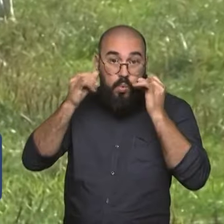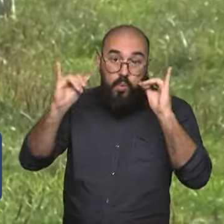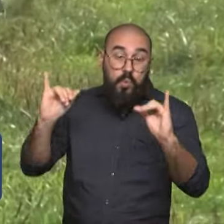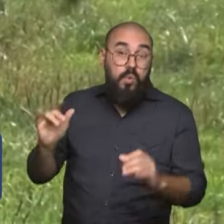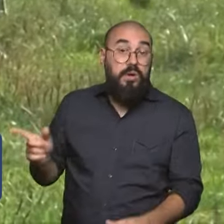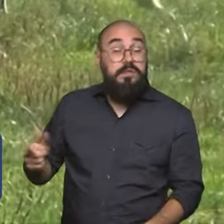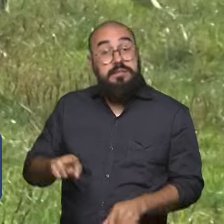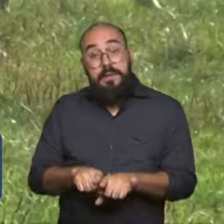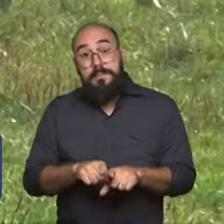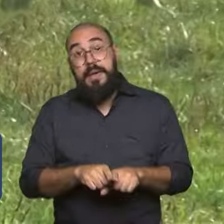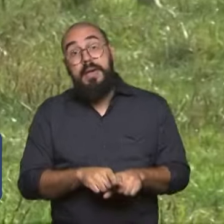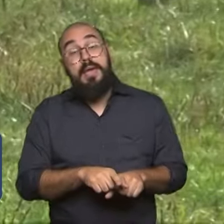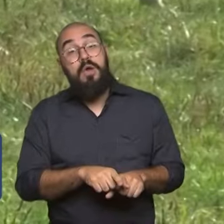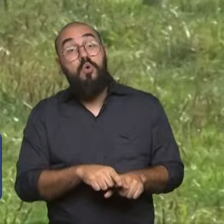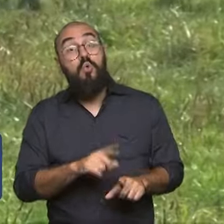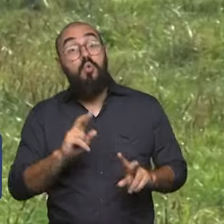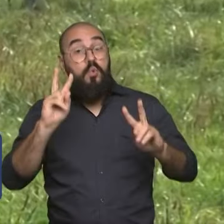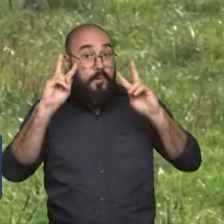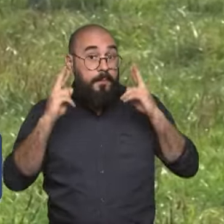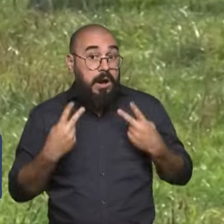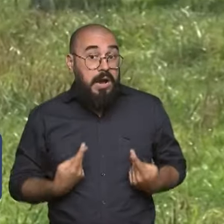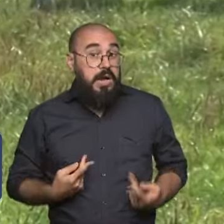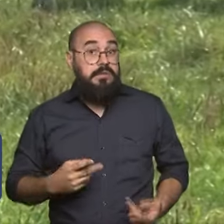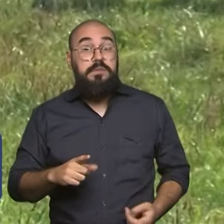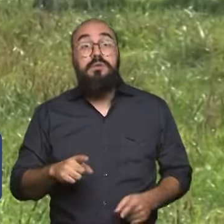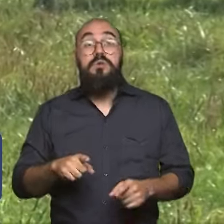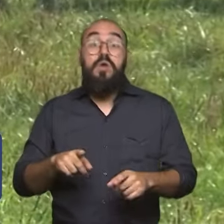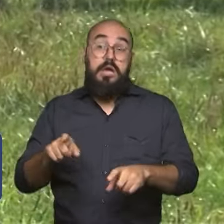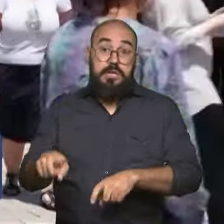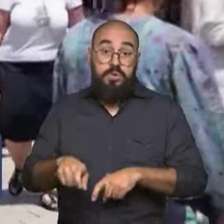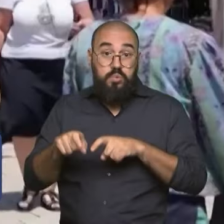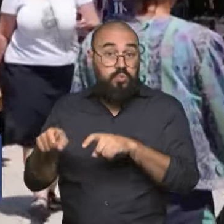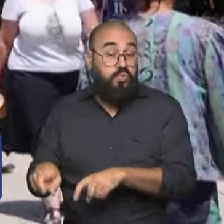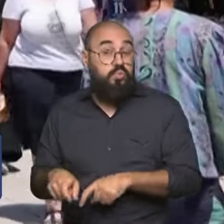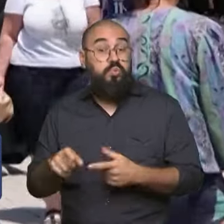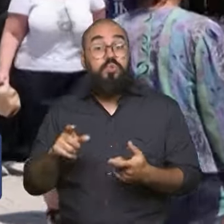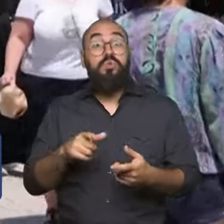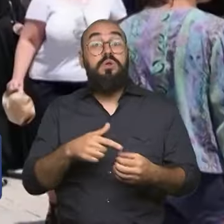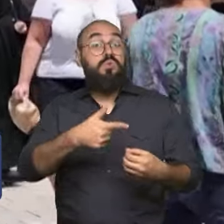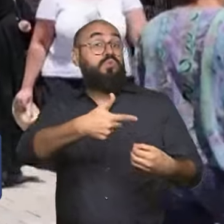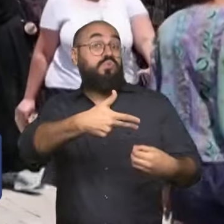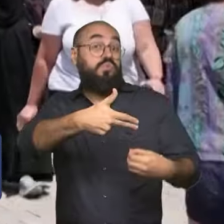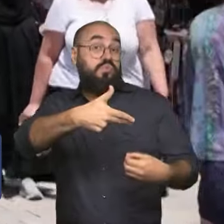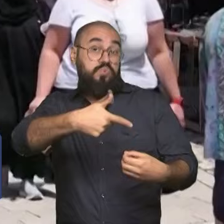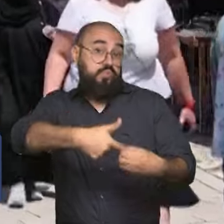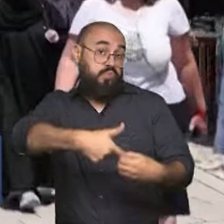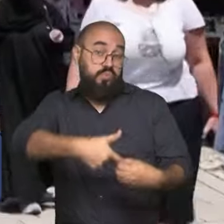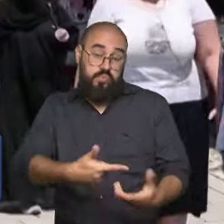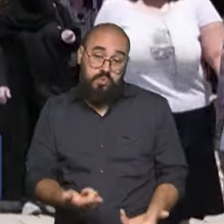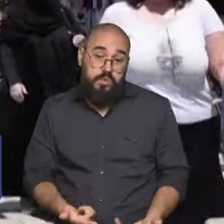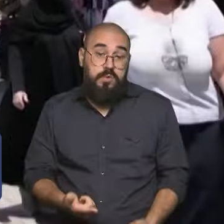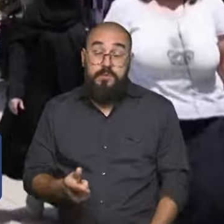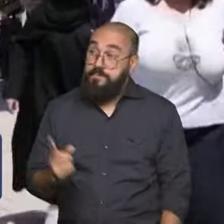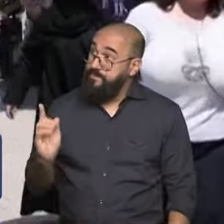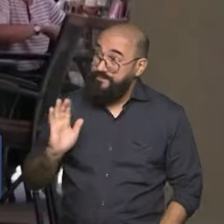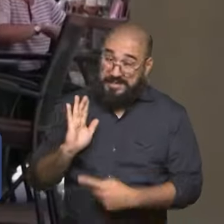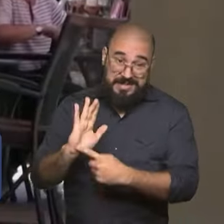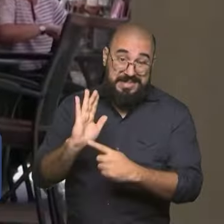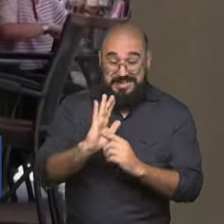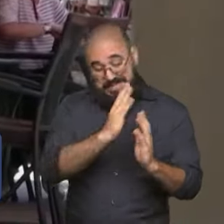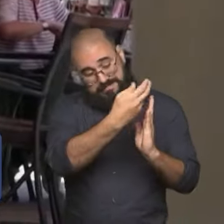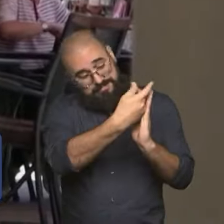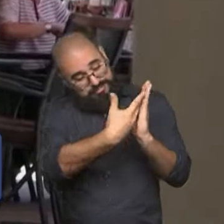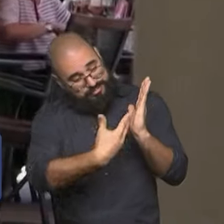humanas como agricultura e exploração de combustíveis fósseis para a agência este números mostram que o planeta